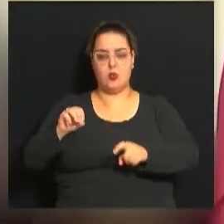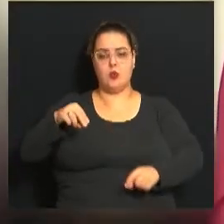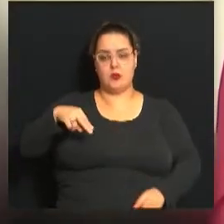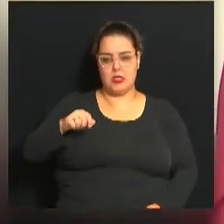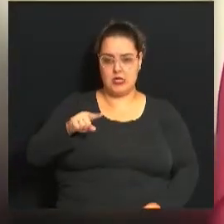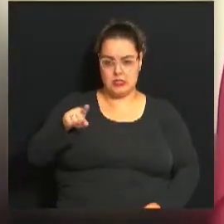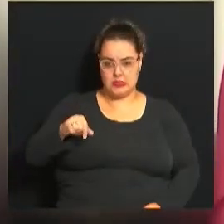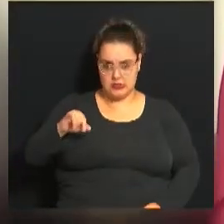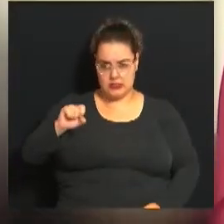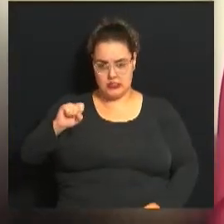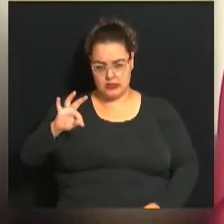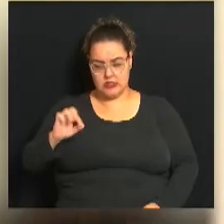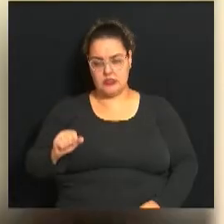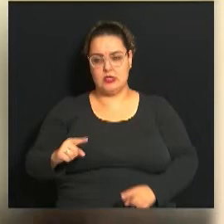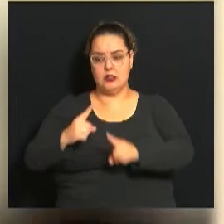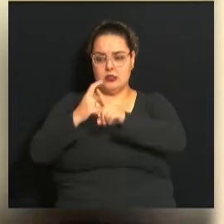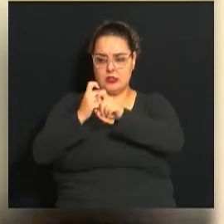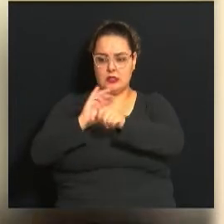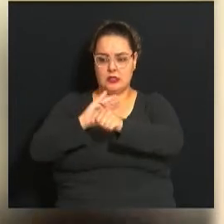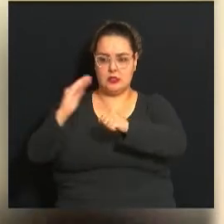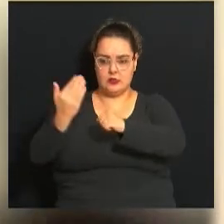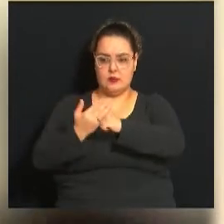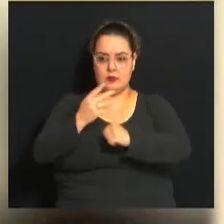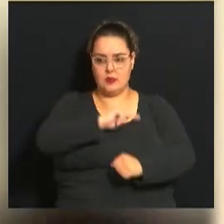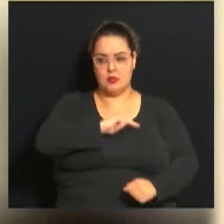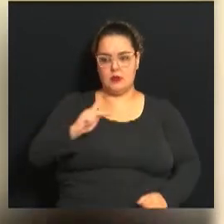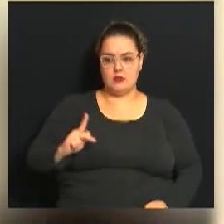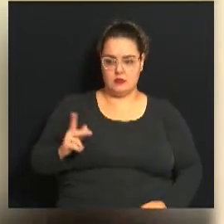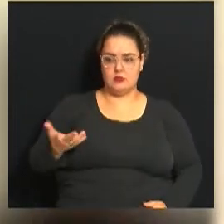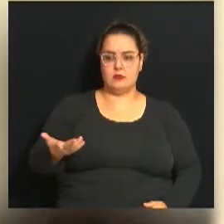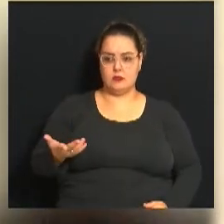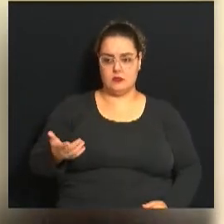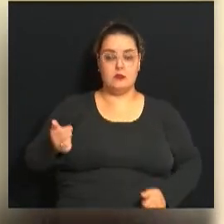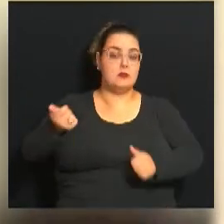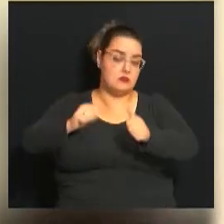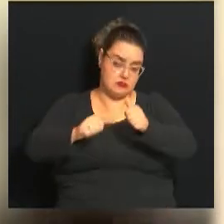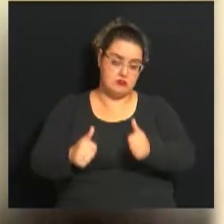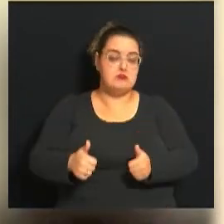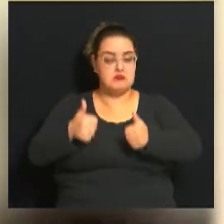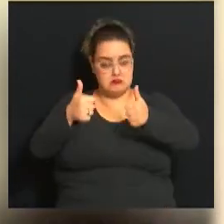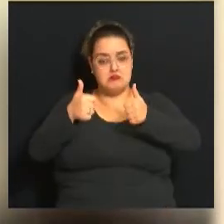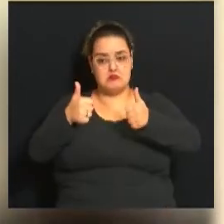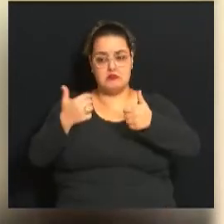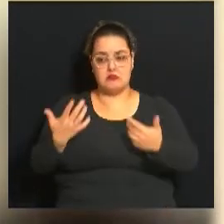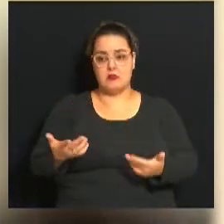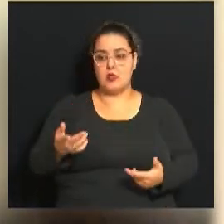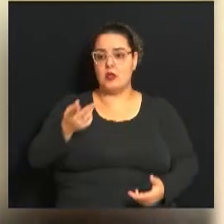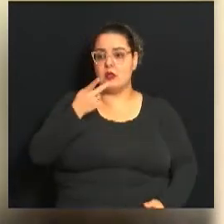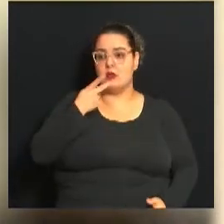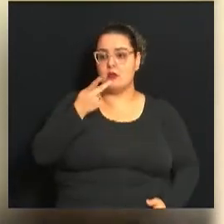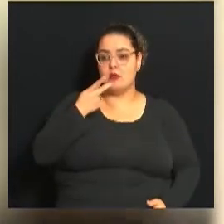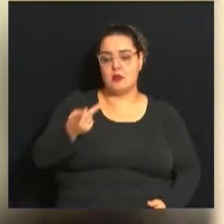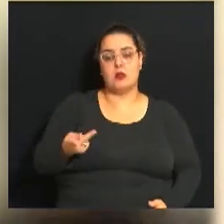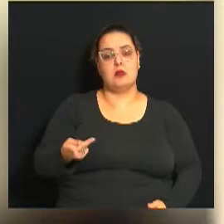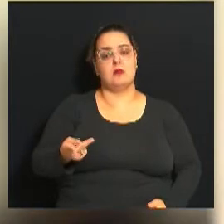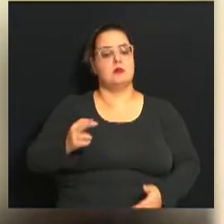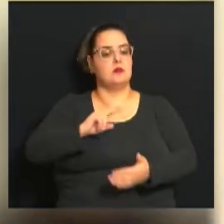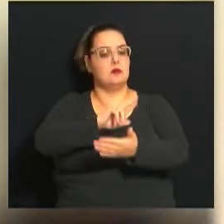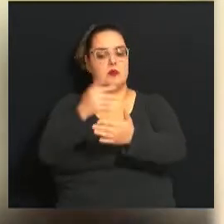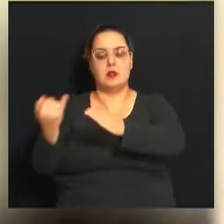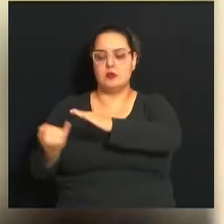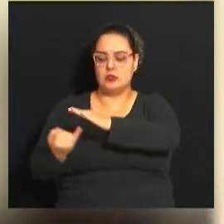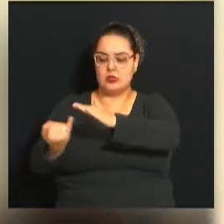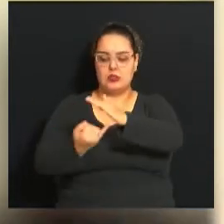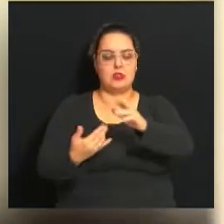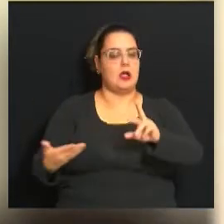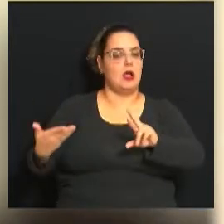é a vereadora Mariana Conte. Foi uma avaliação muito positiva, né? A gente contou com muitas entidades, com representantes de